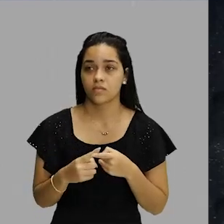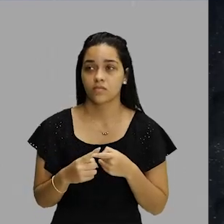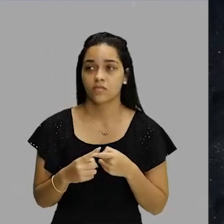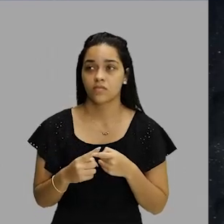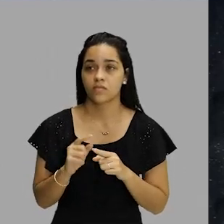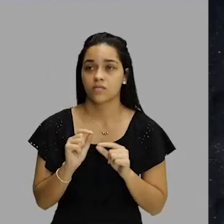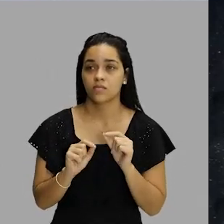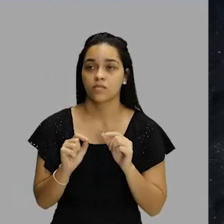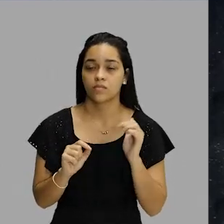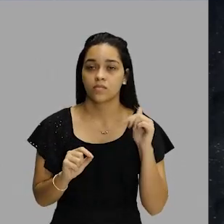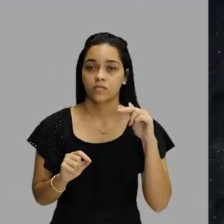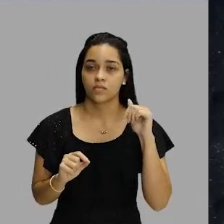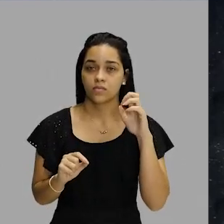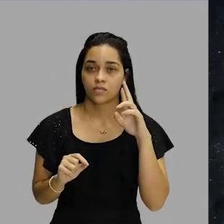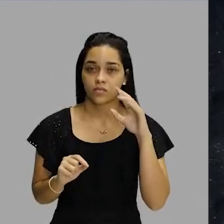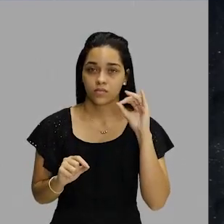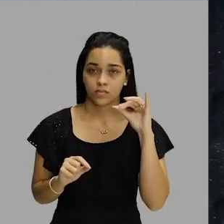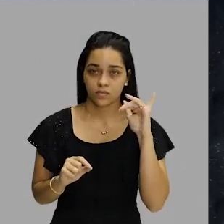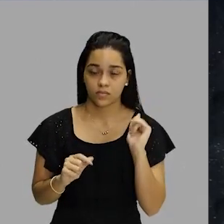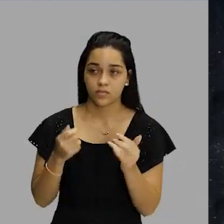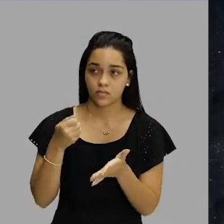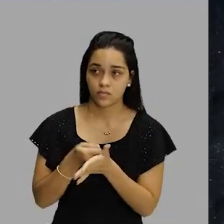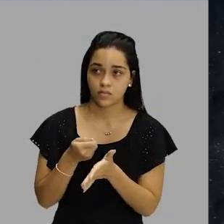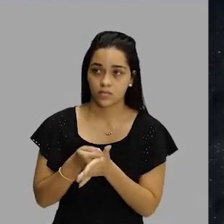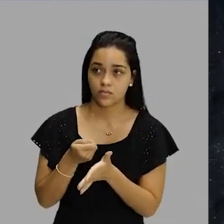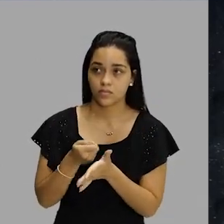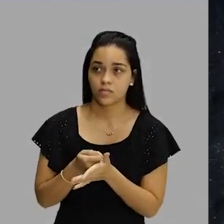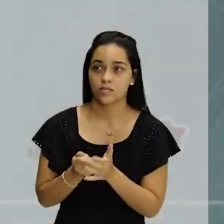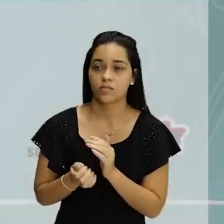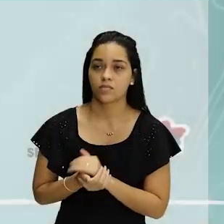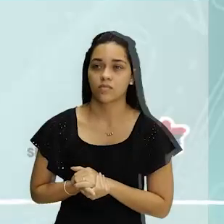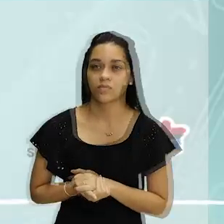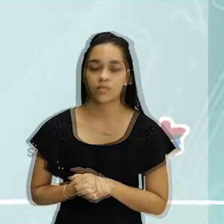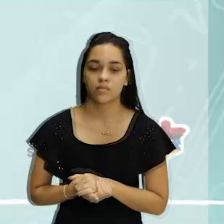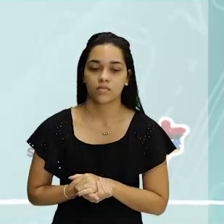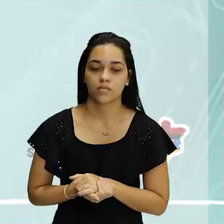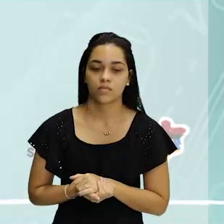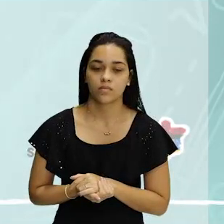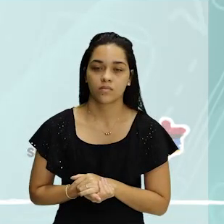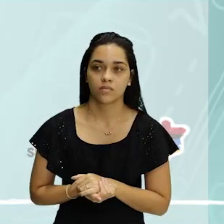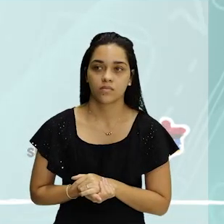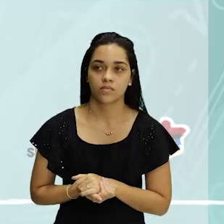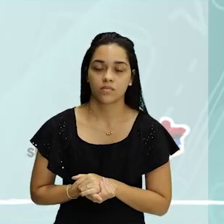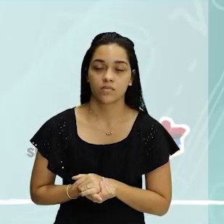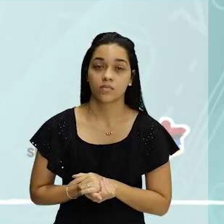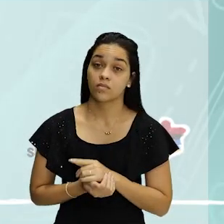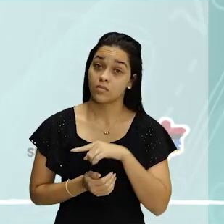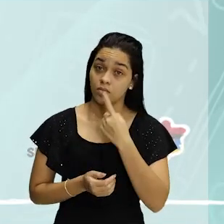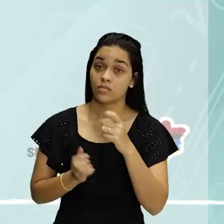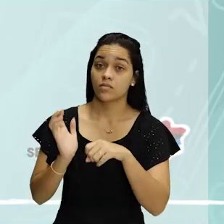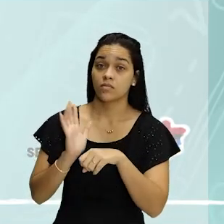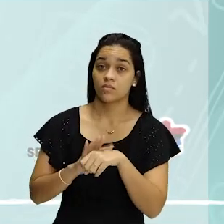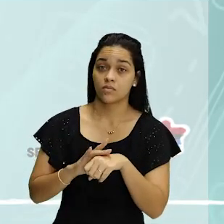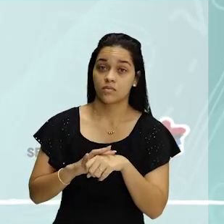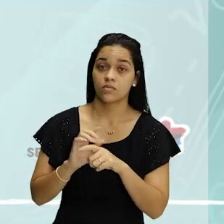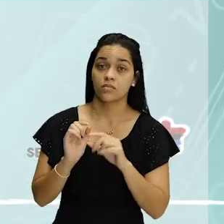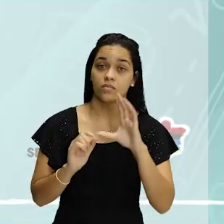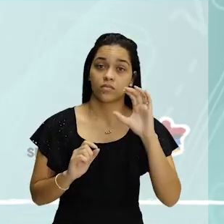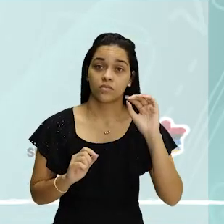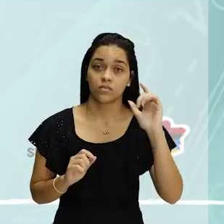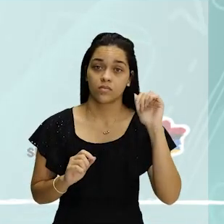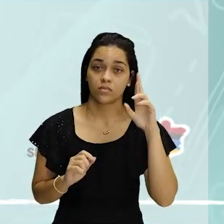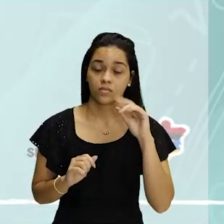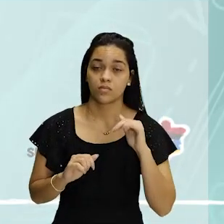anaeróbica obrigatória, ou seja, na presença do oxigênio ela morre. Uma outra doença é a cólera,